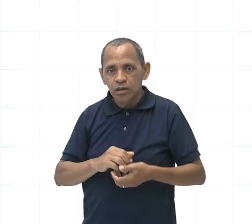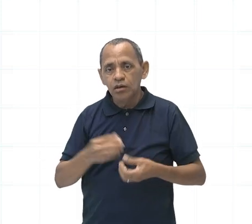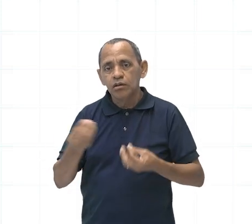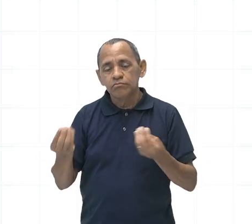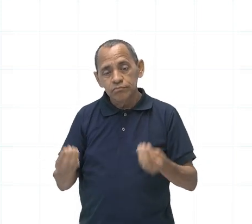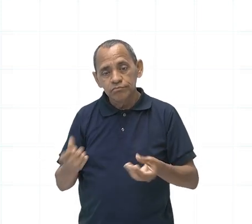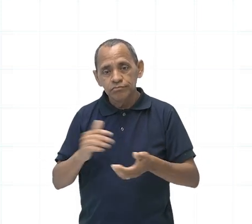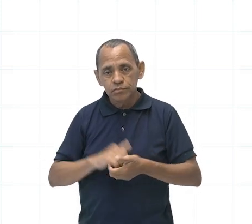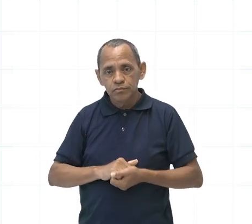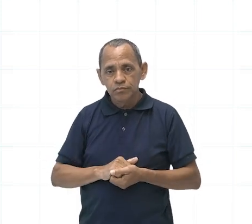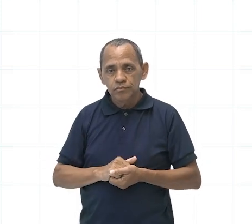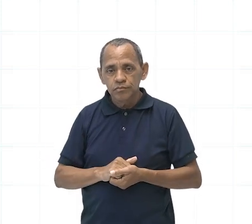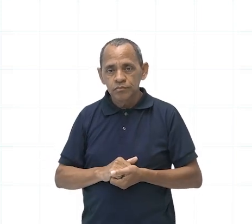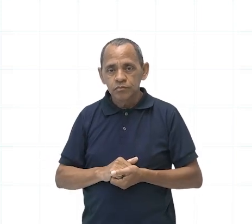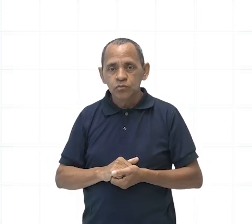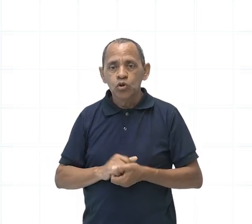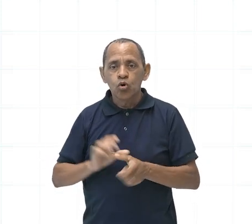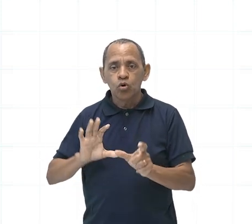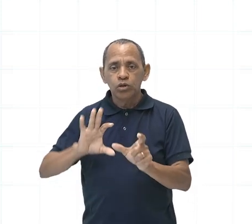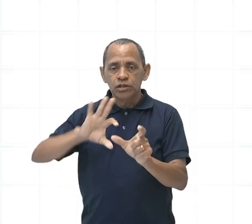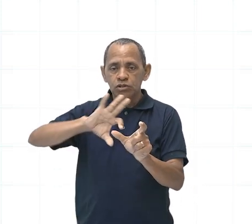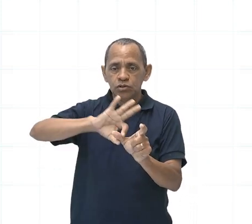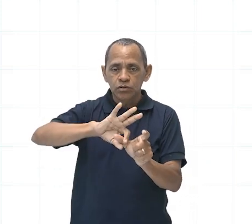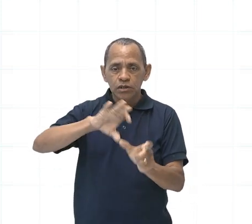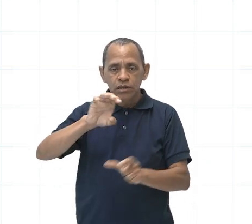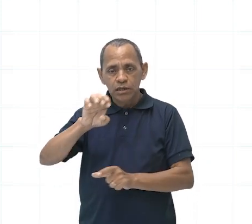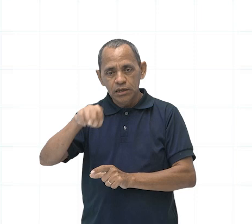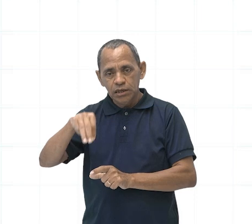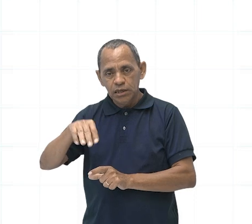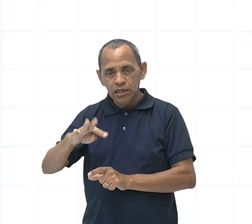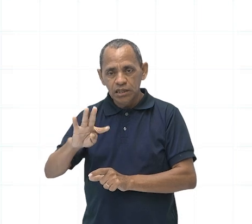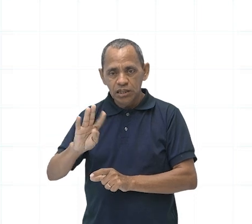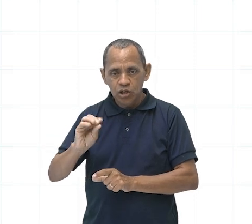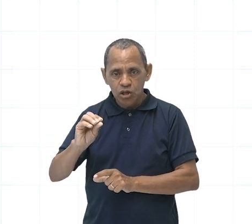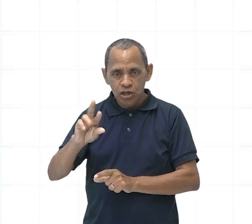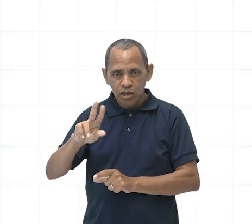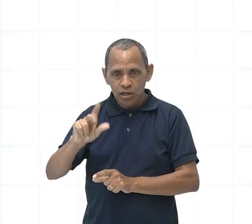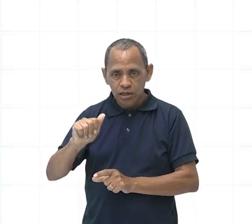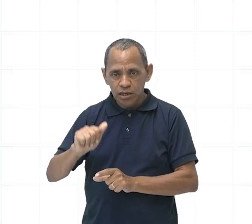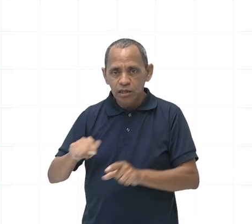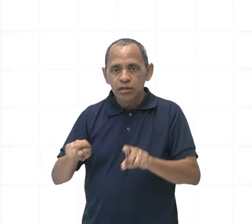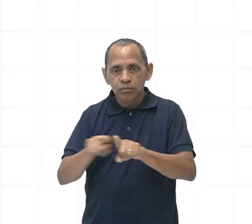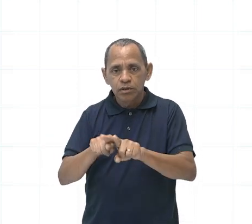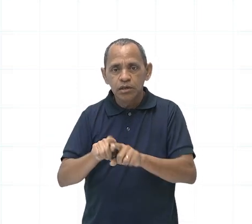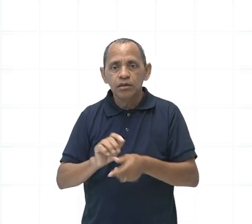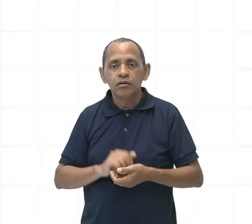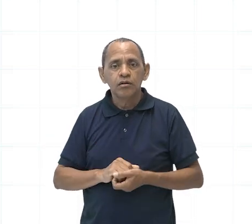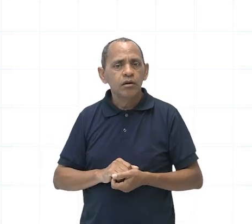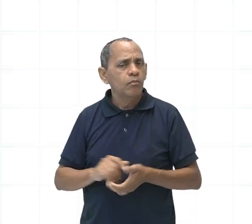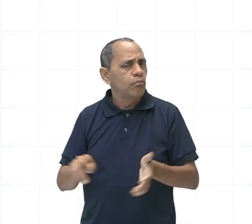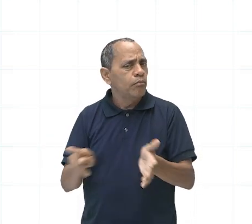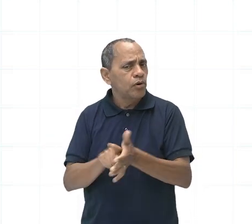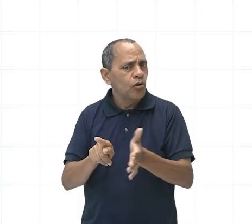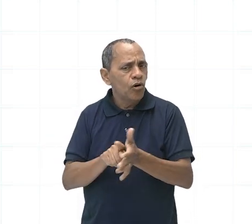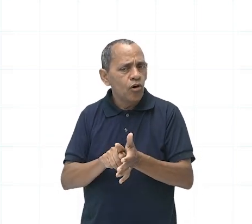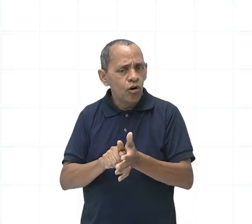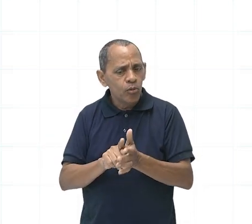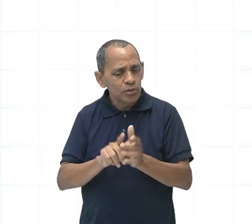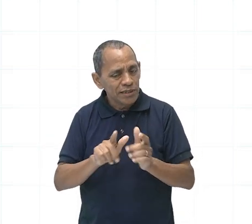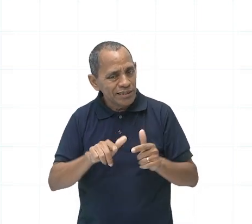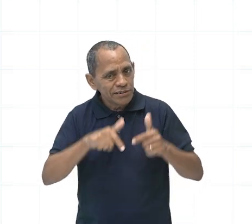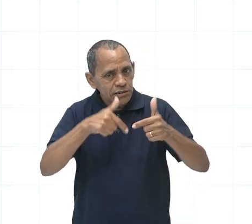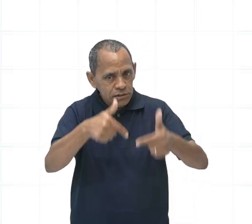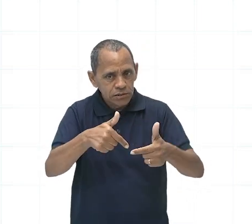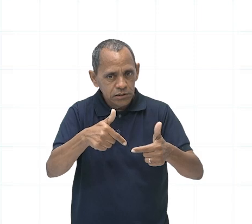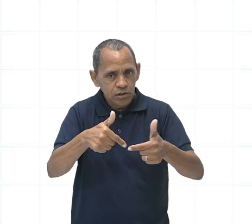ideia contrastante justamente com o conectivo embora. Então, essa conjunção é um conectivo